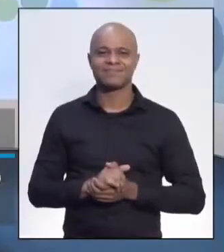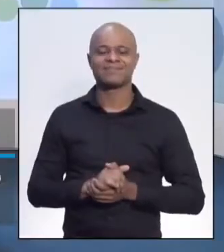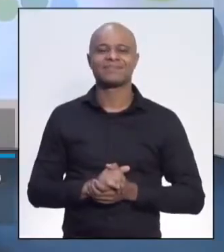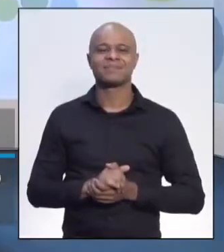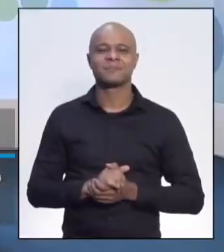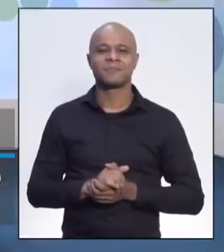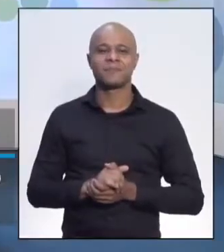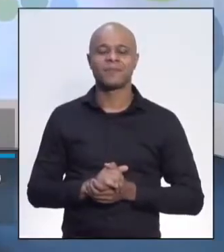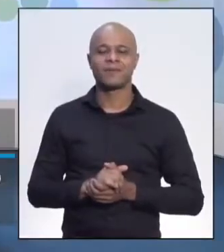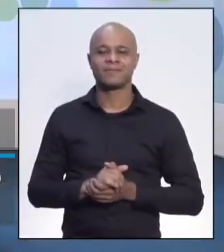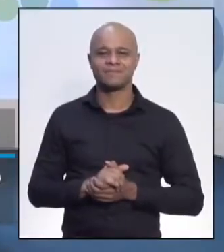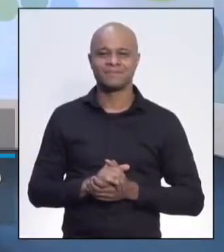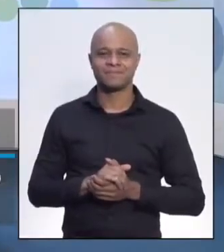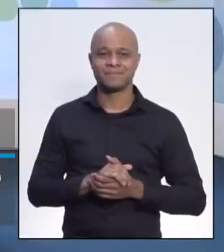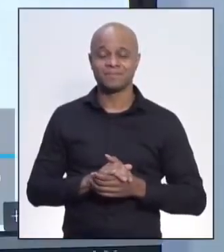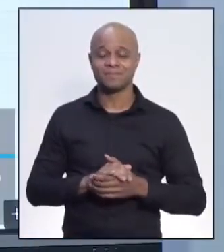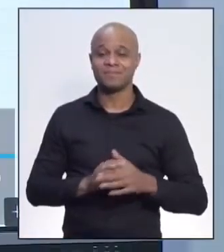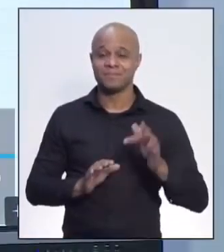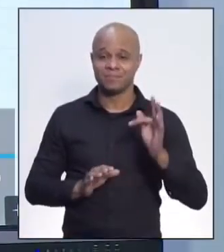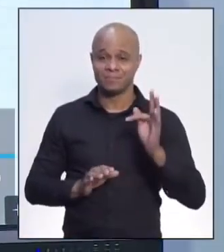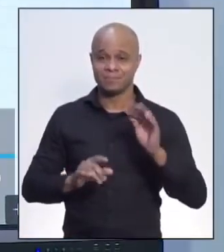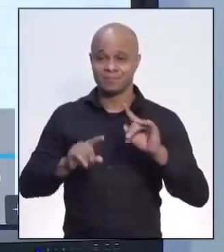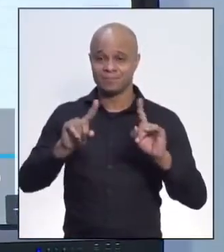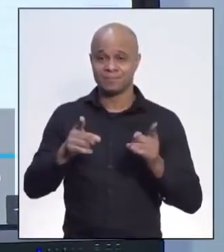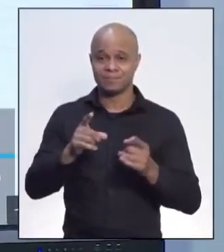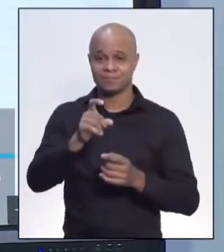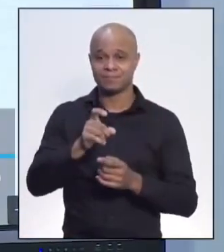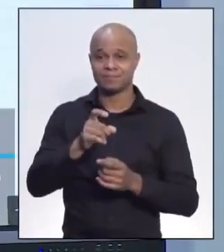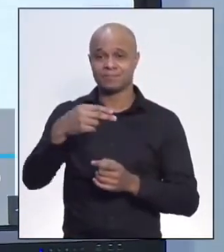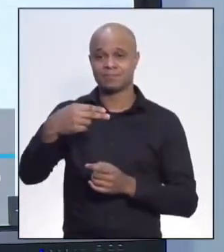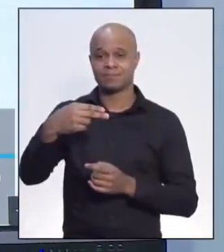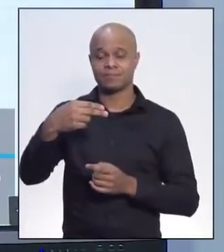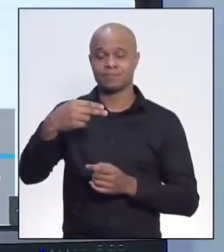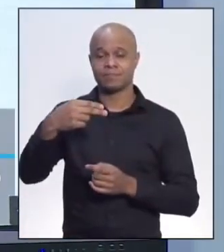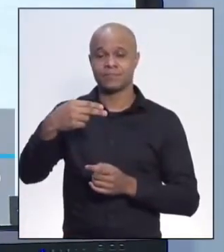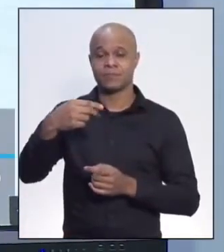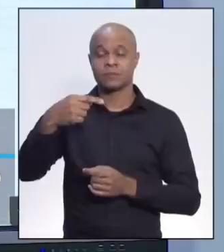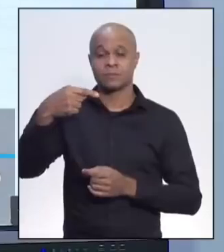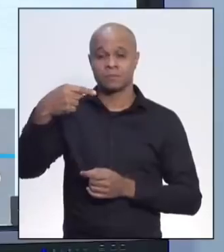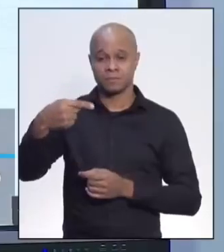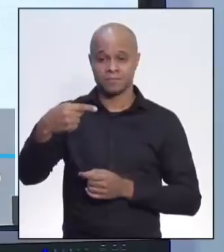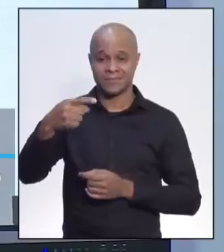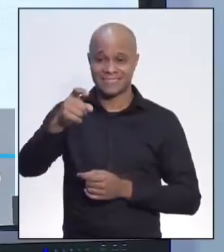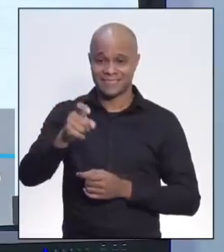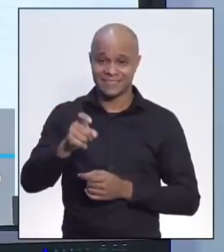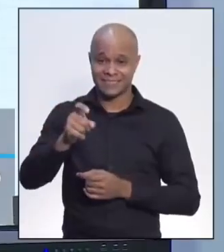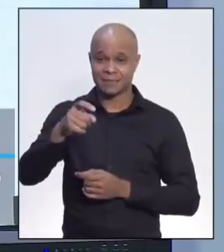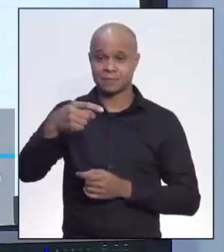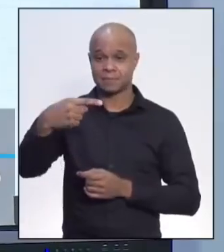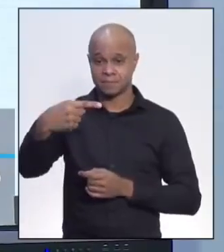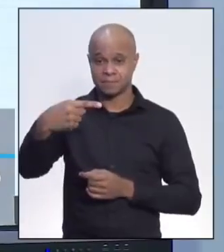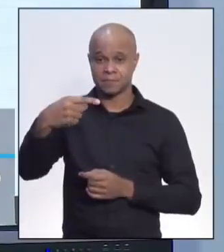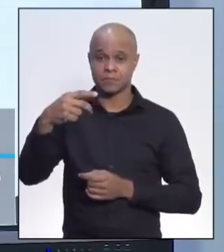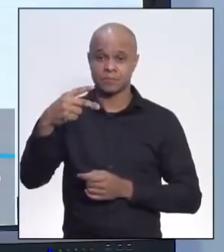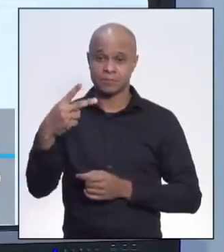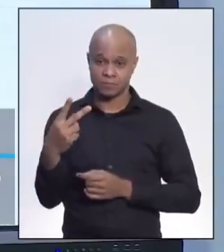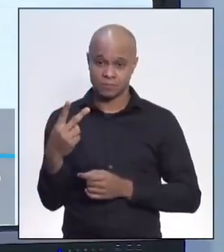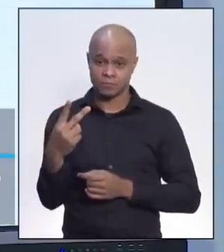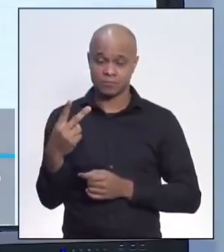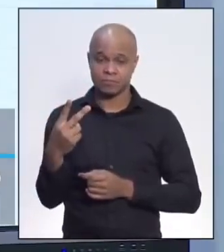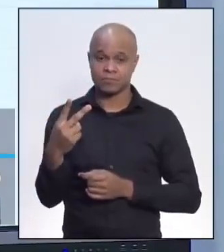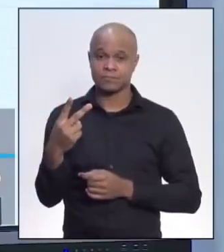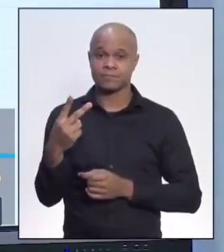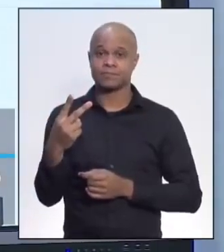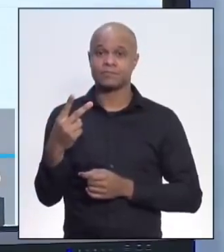eu tenho f de x igual a menos x menos 2. O x